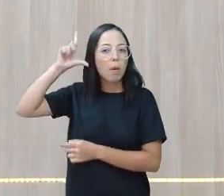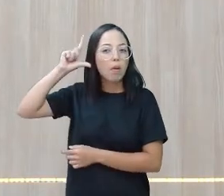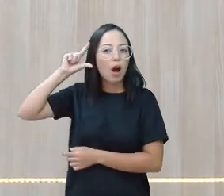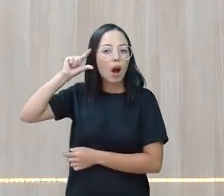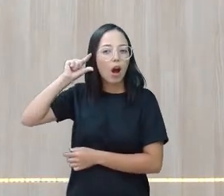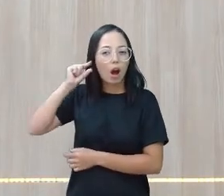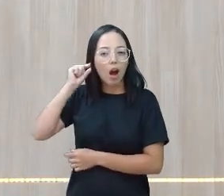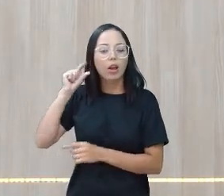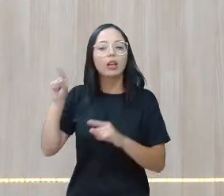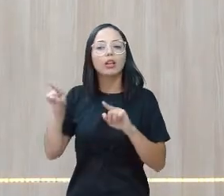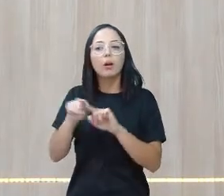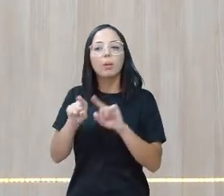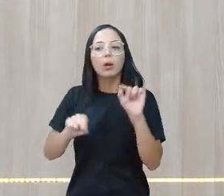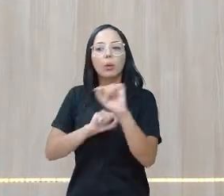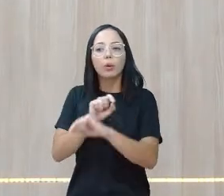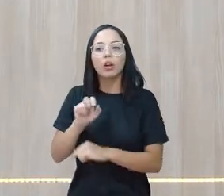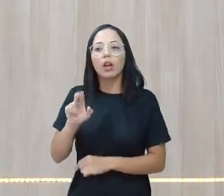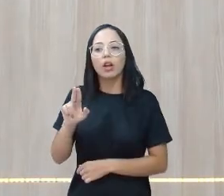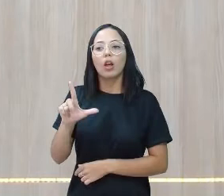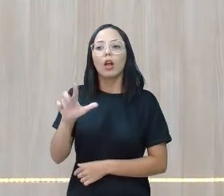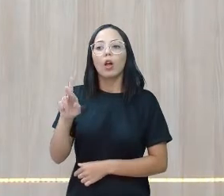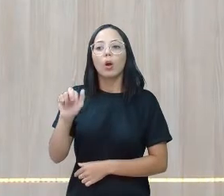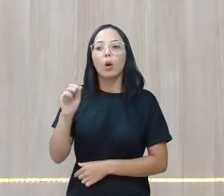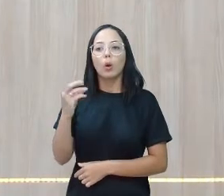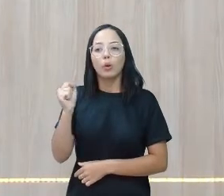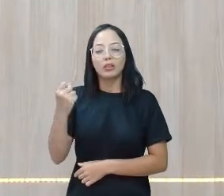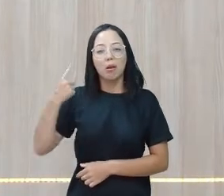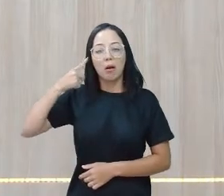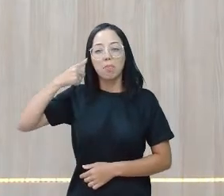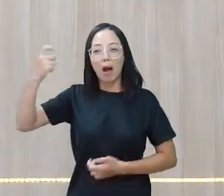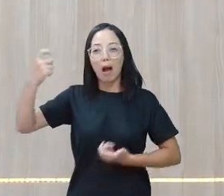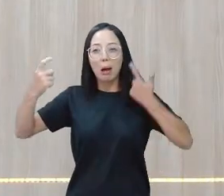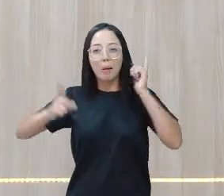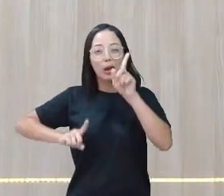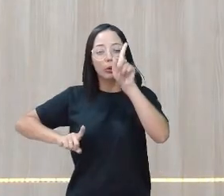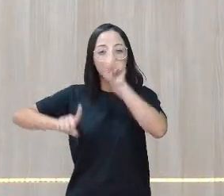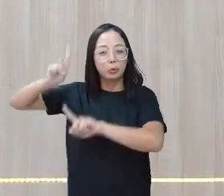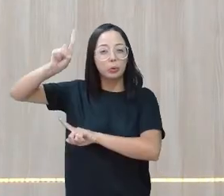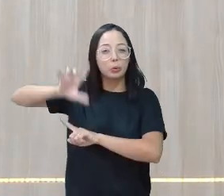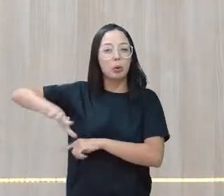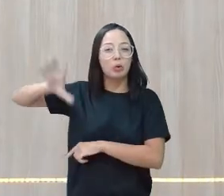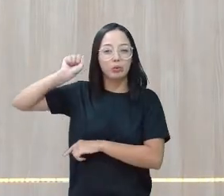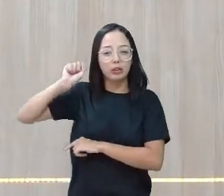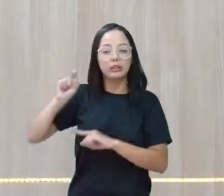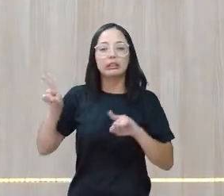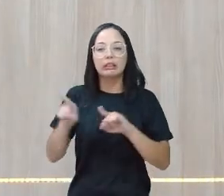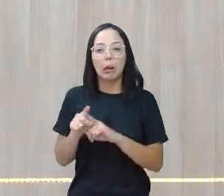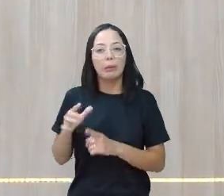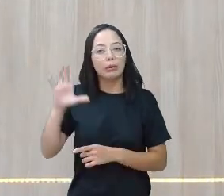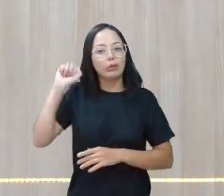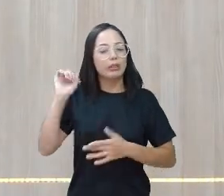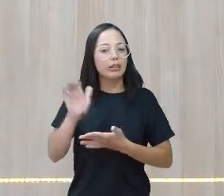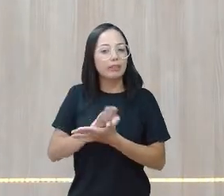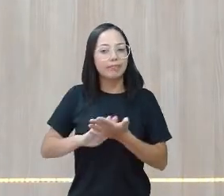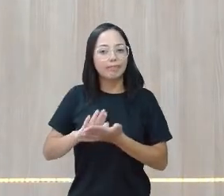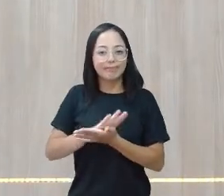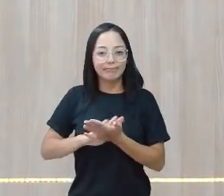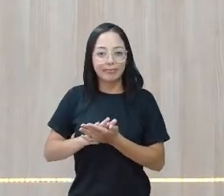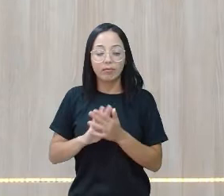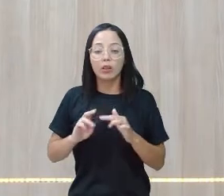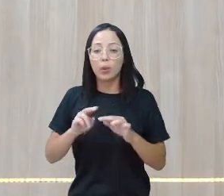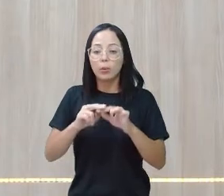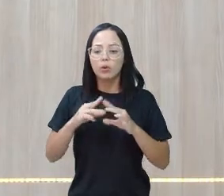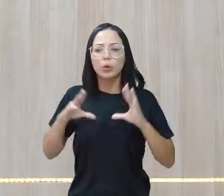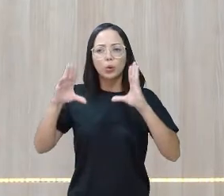E tem os ultrassons, que são sons muito altos, muito agudos, que nosso ouvido também não escuta. Então, tudo